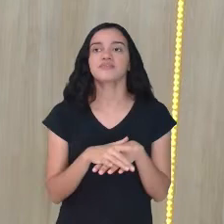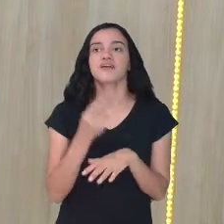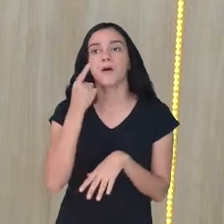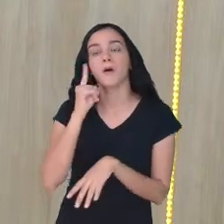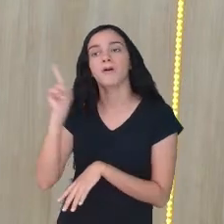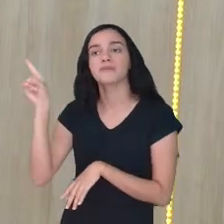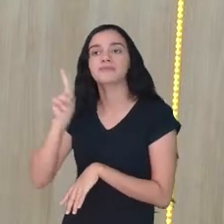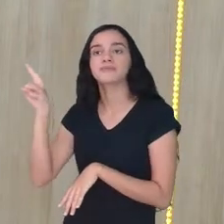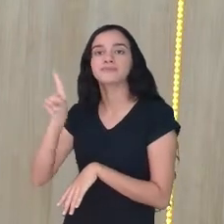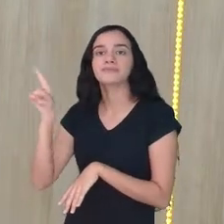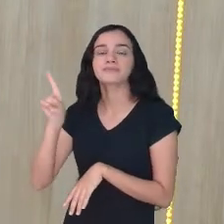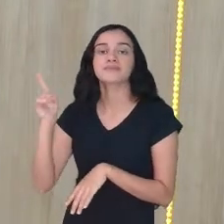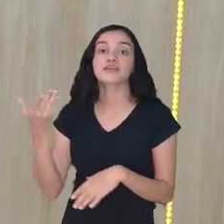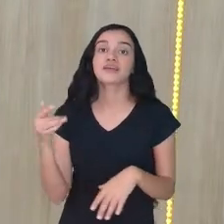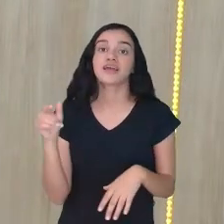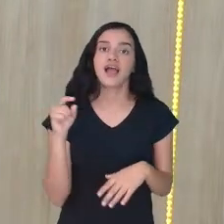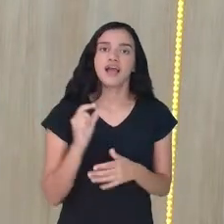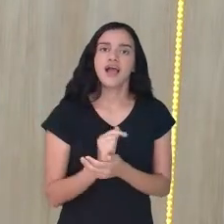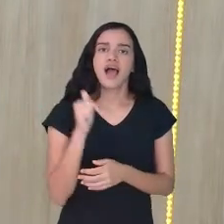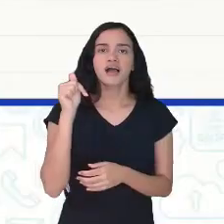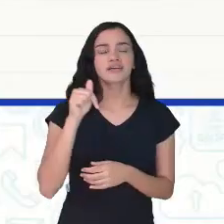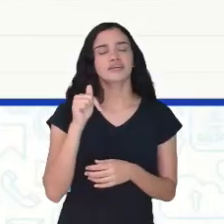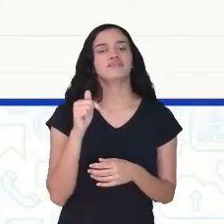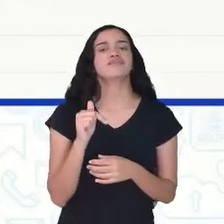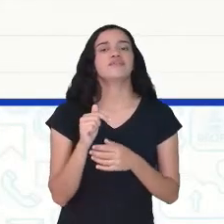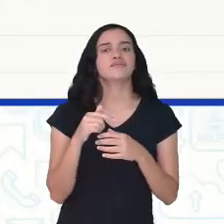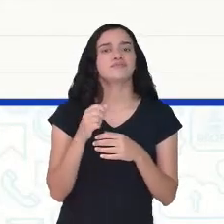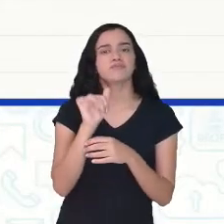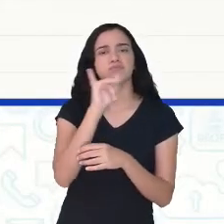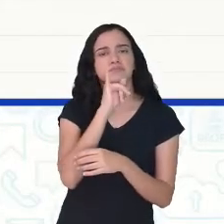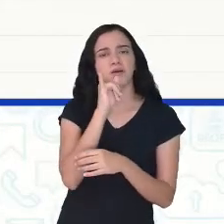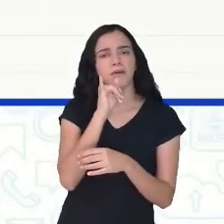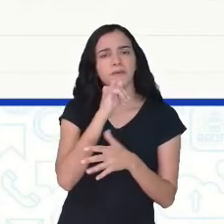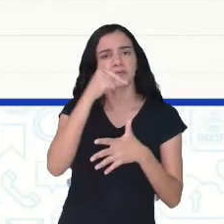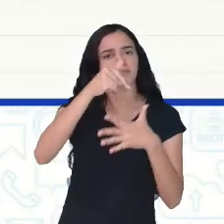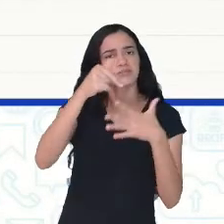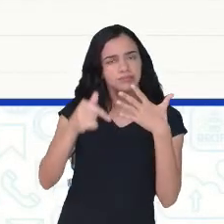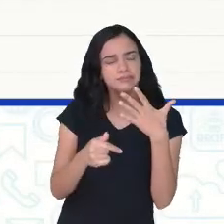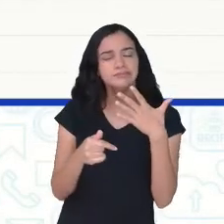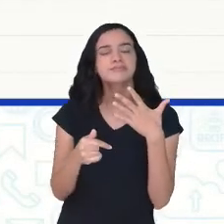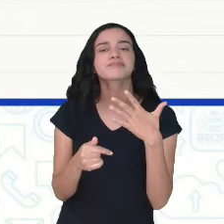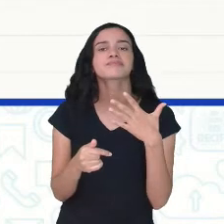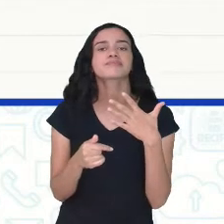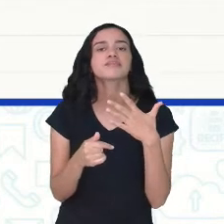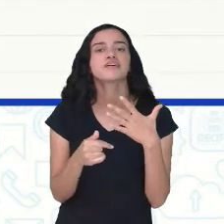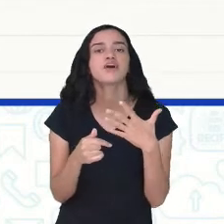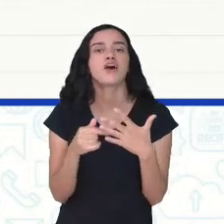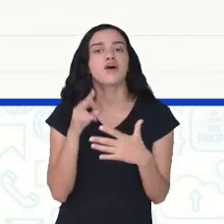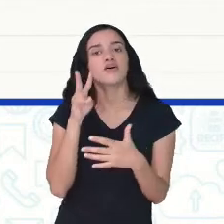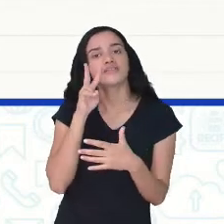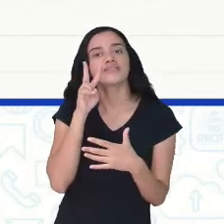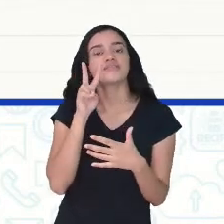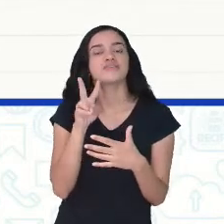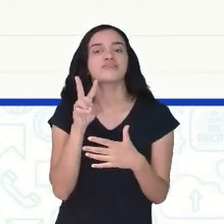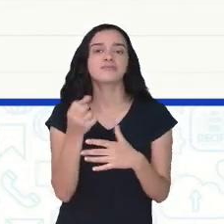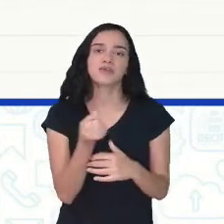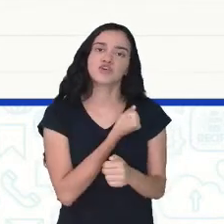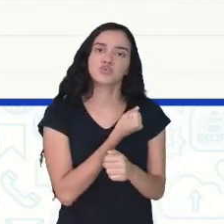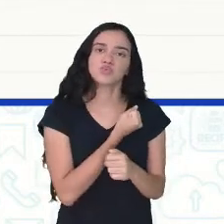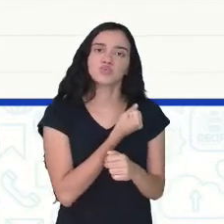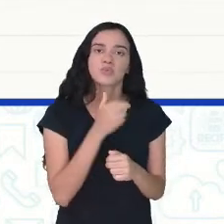Olha só, aqui ele vai dar uma série de exemplos que você vai ver que o